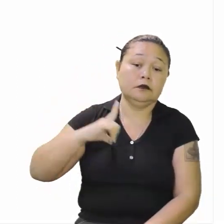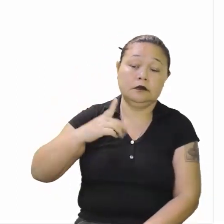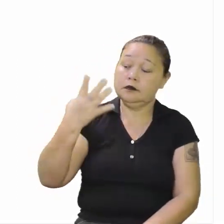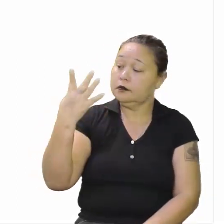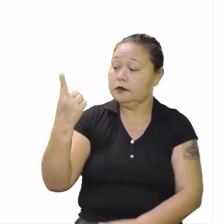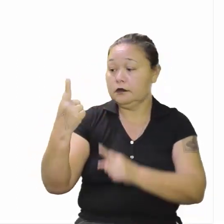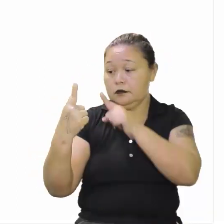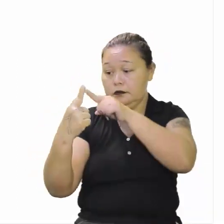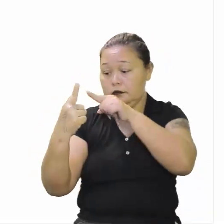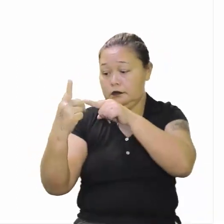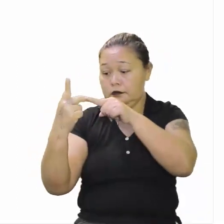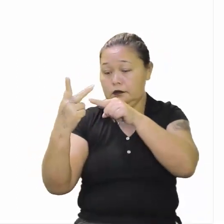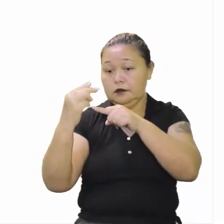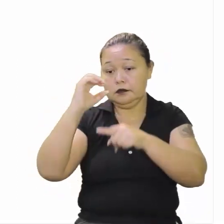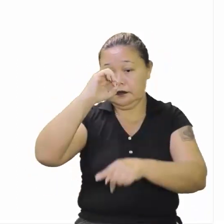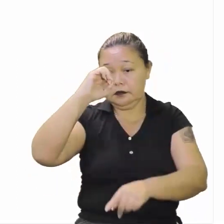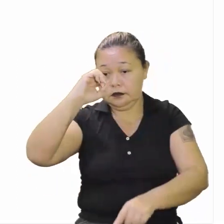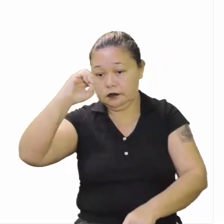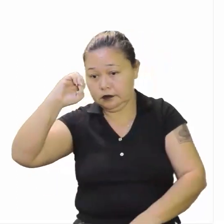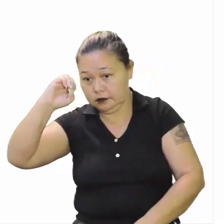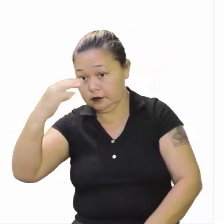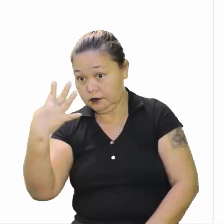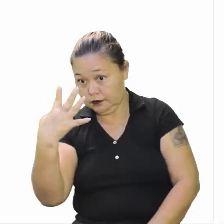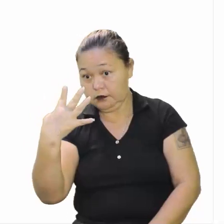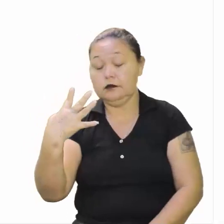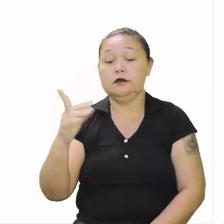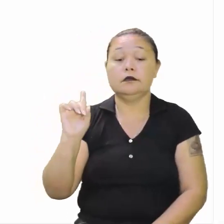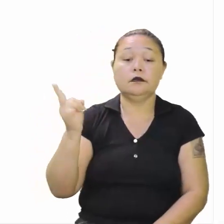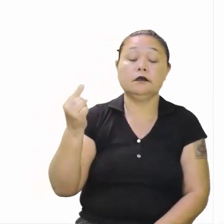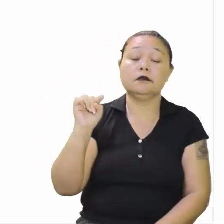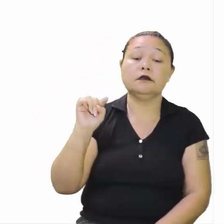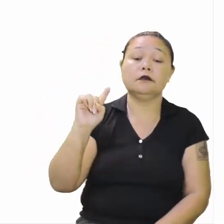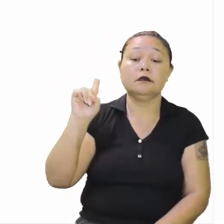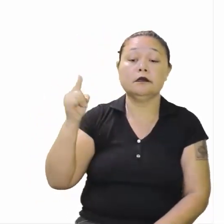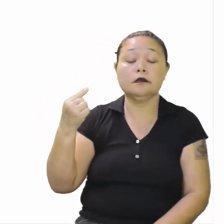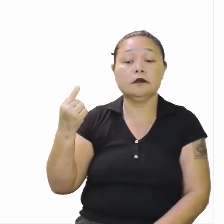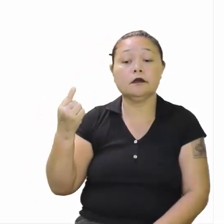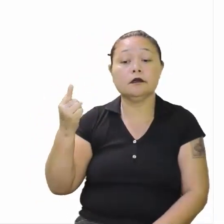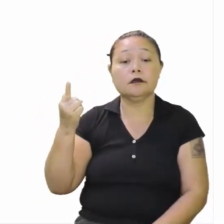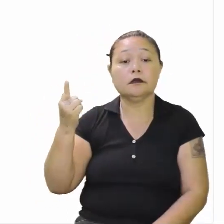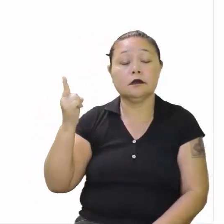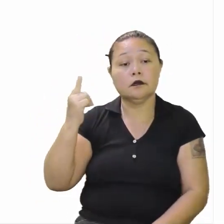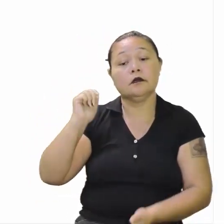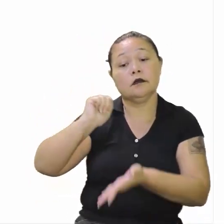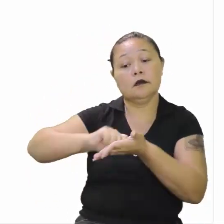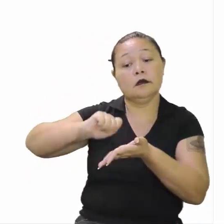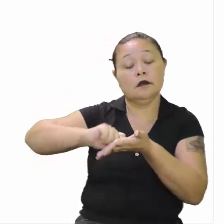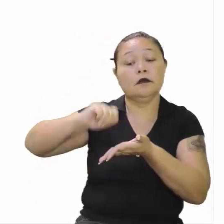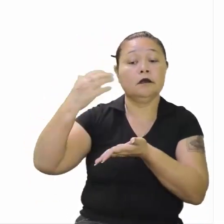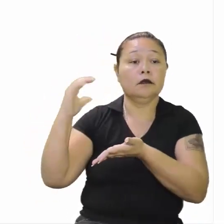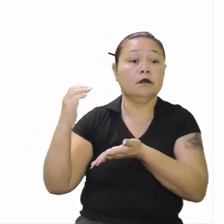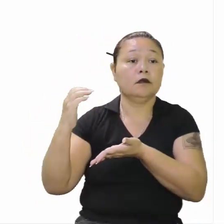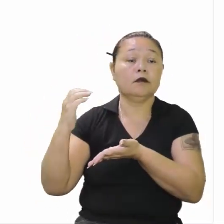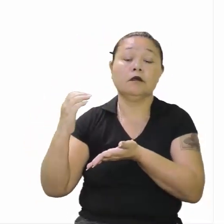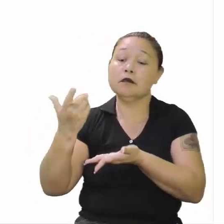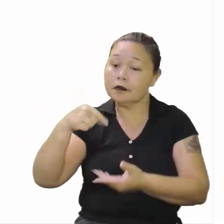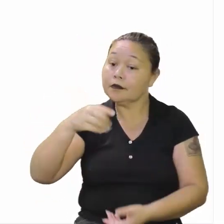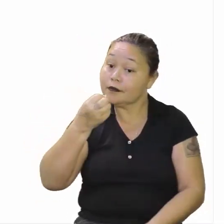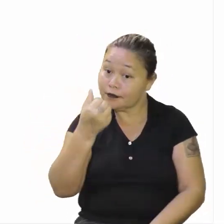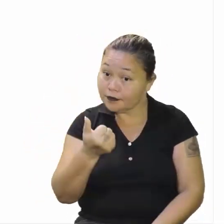4 casas decimais. E assim você aborda sobre notação científica. Tá bom, meu caro